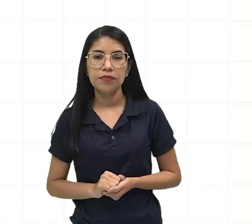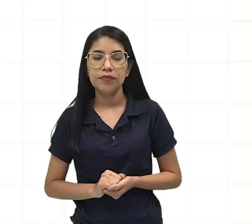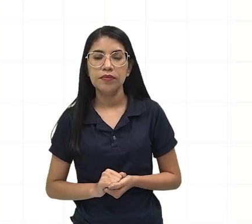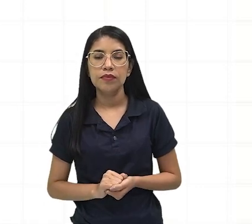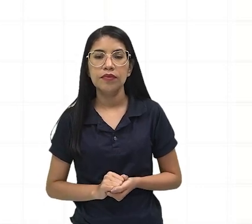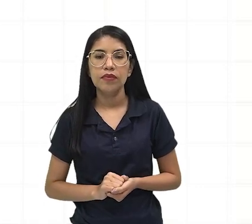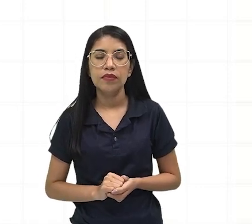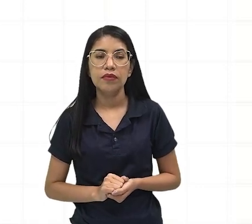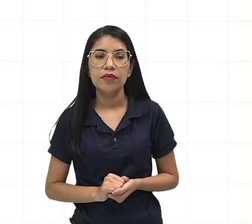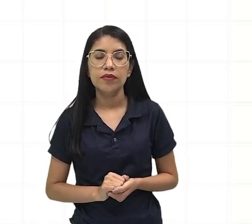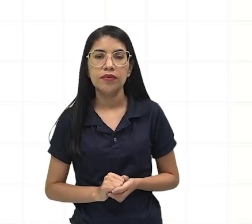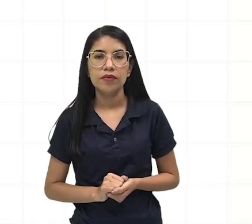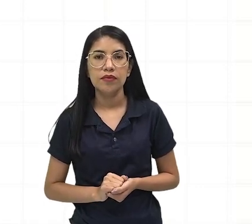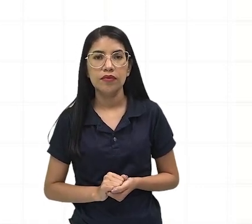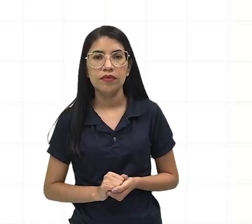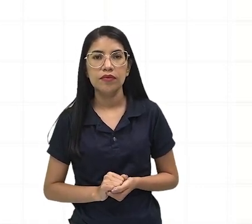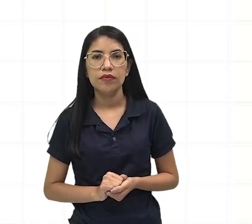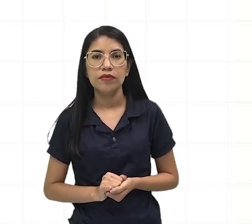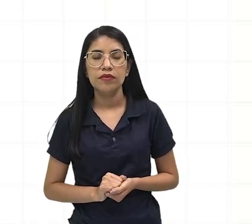42